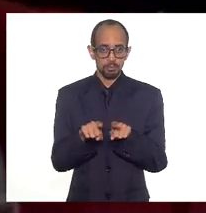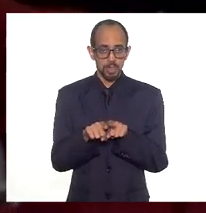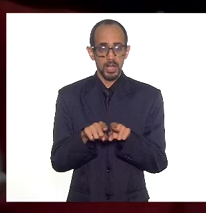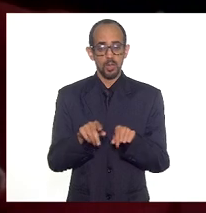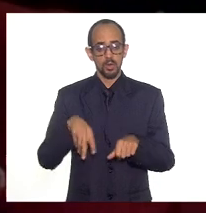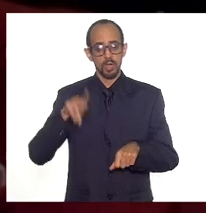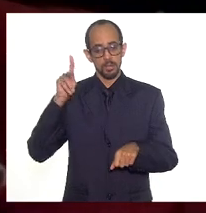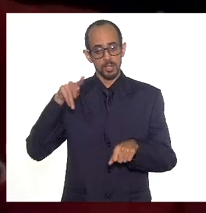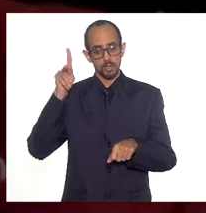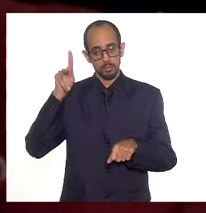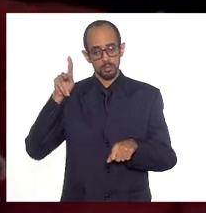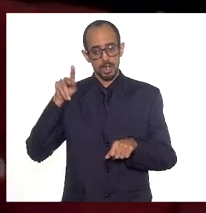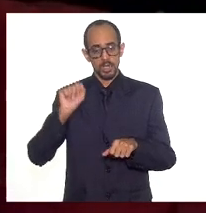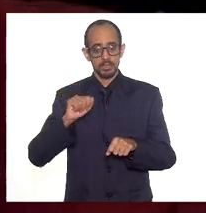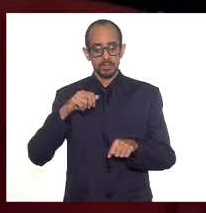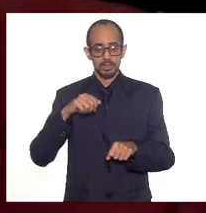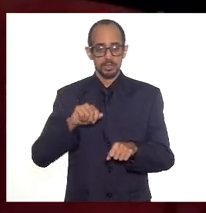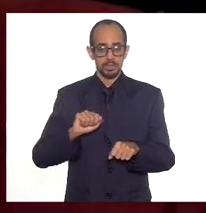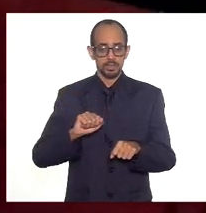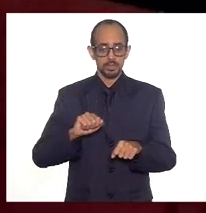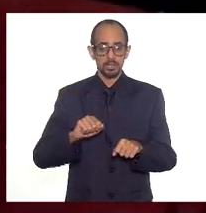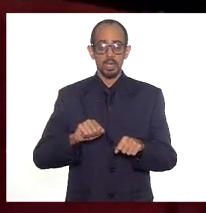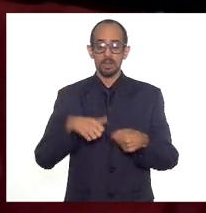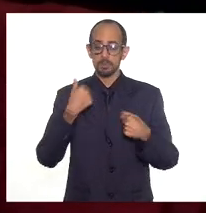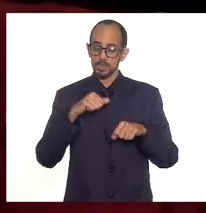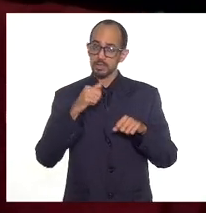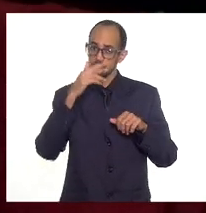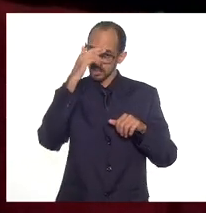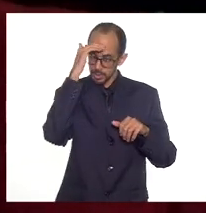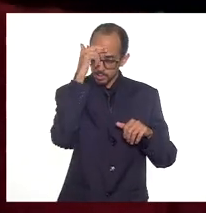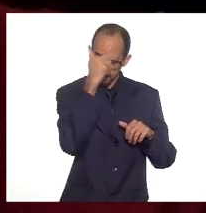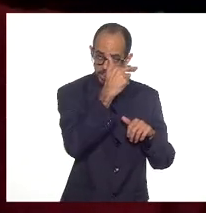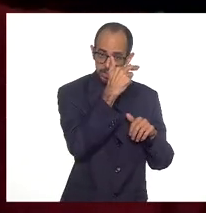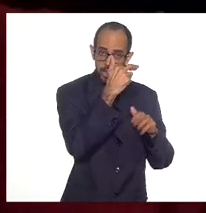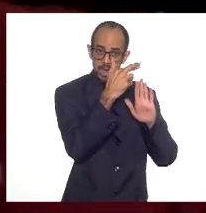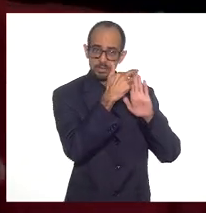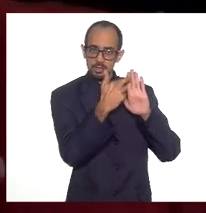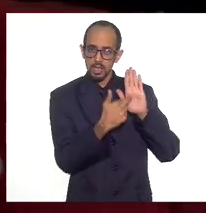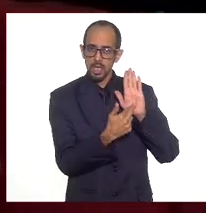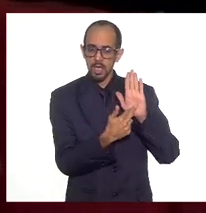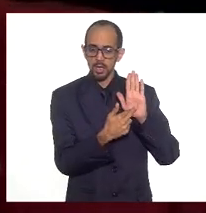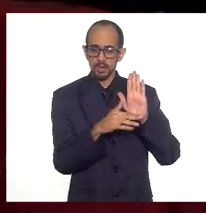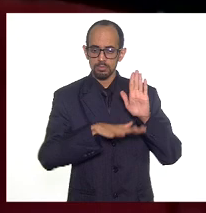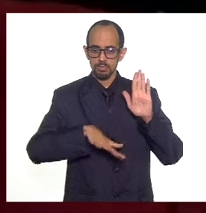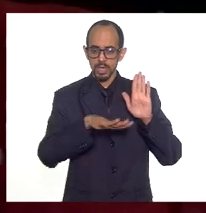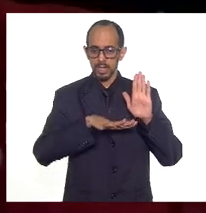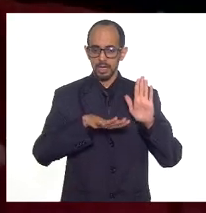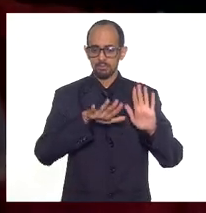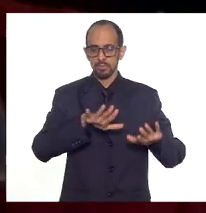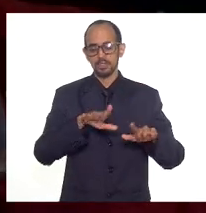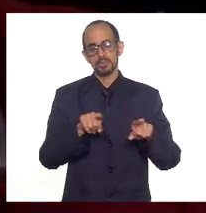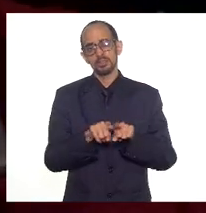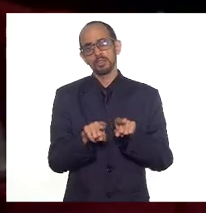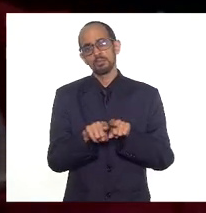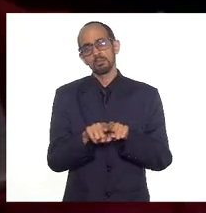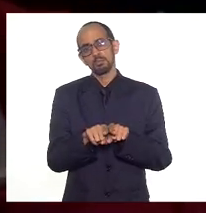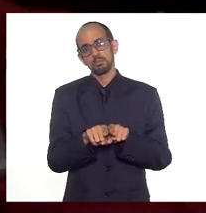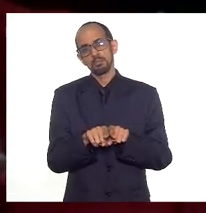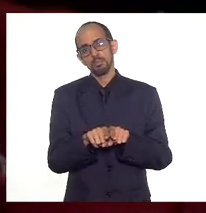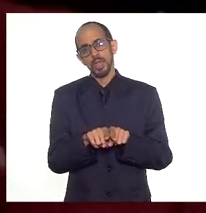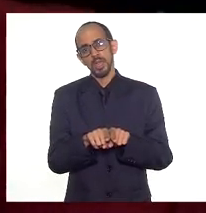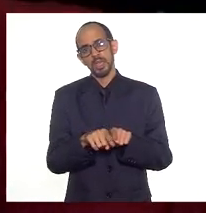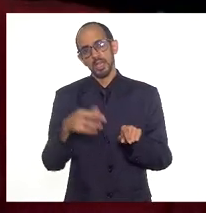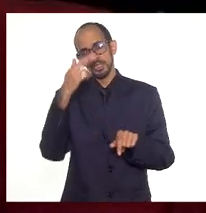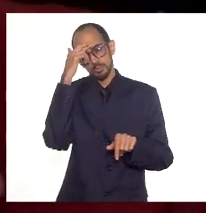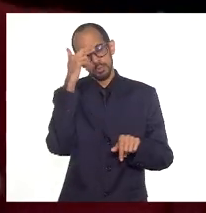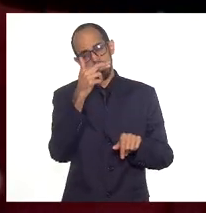que ela tenha que obedecer às regras de mercado, ela precisa também cumprir uma política nacional,